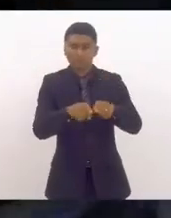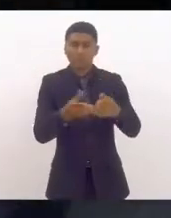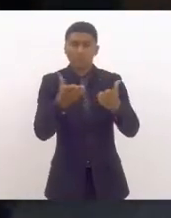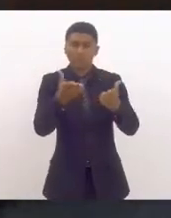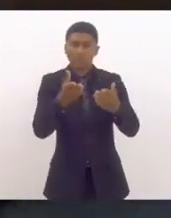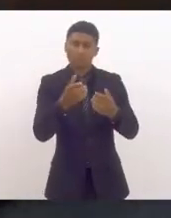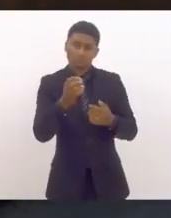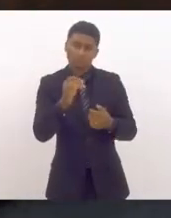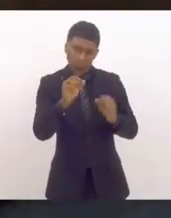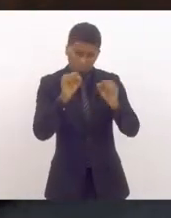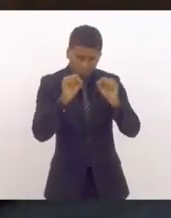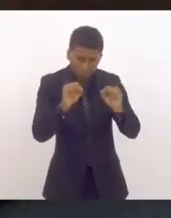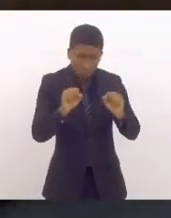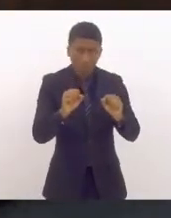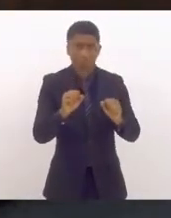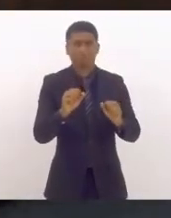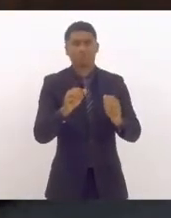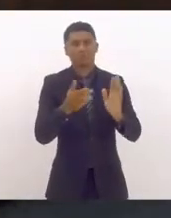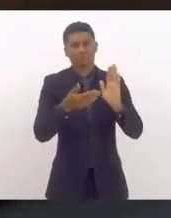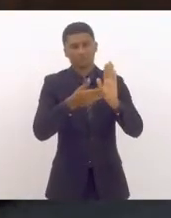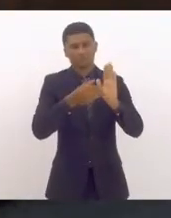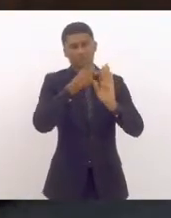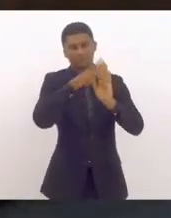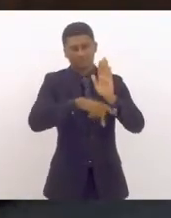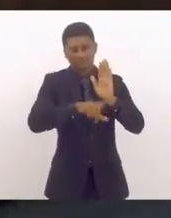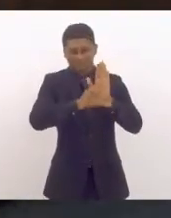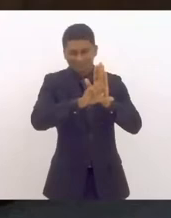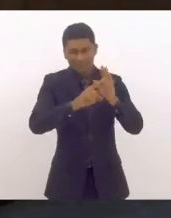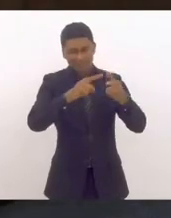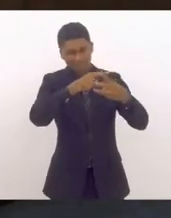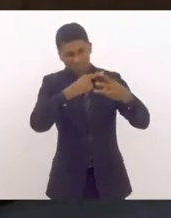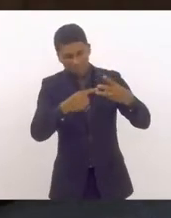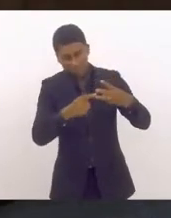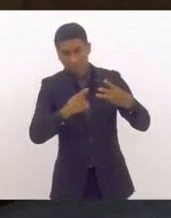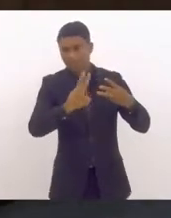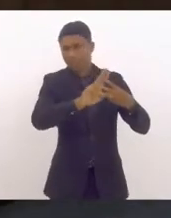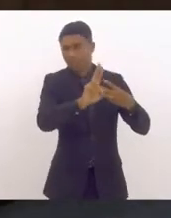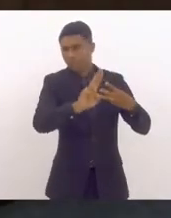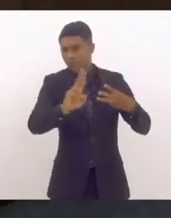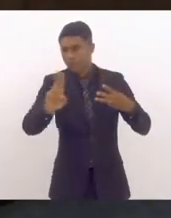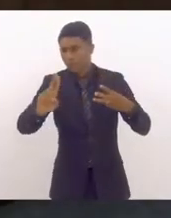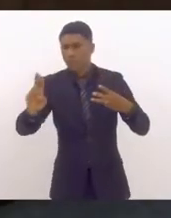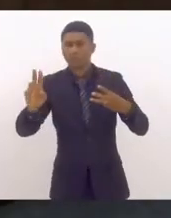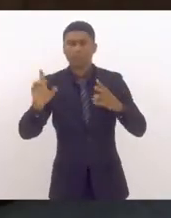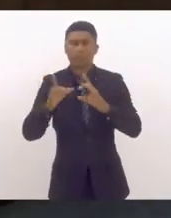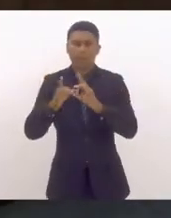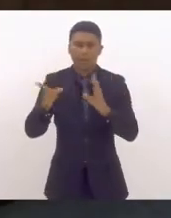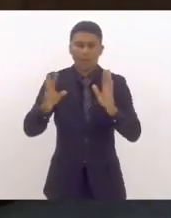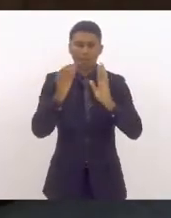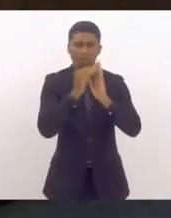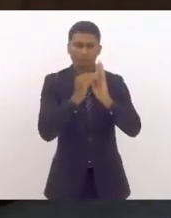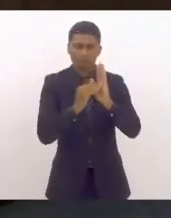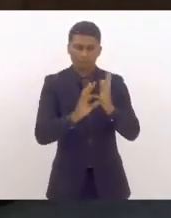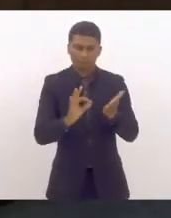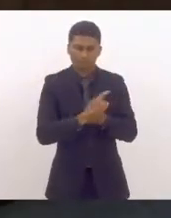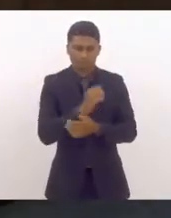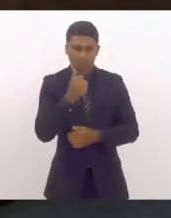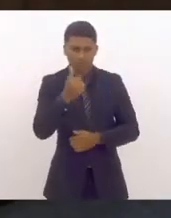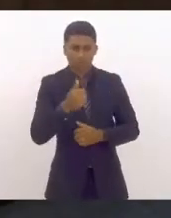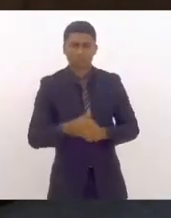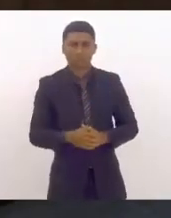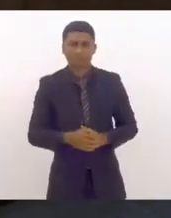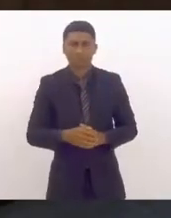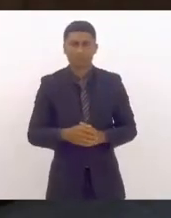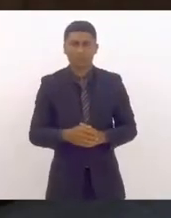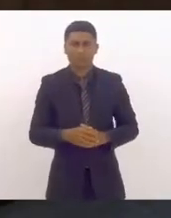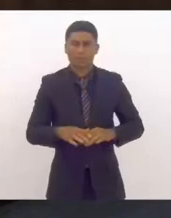se puder, dê a coautoria a esses projetos que será bastante referenciado para os parlamentares juvenis. E agora, para